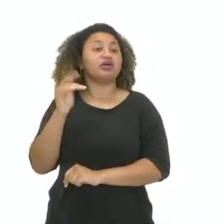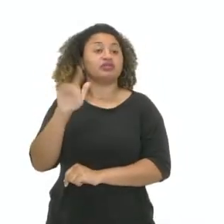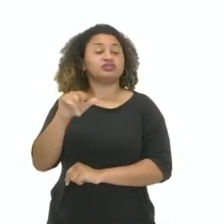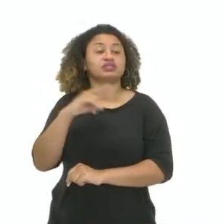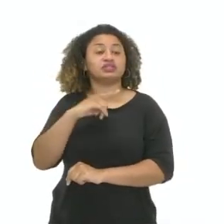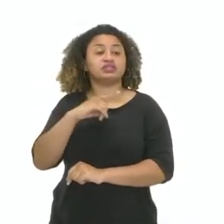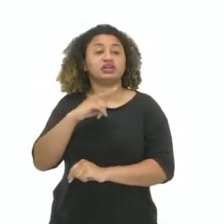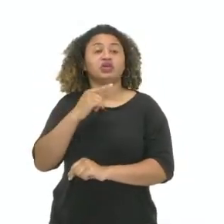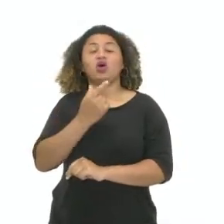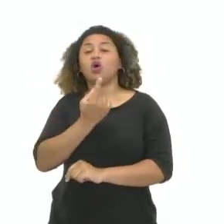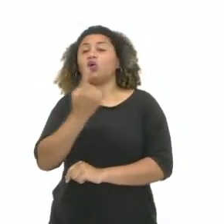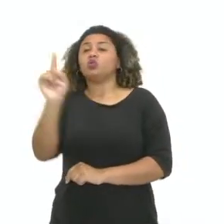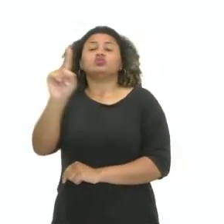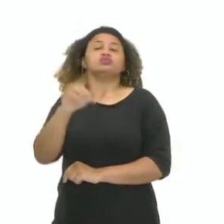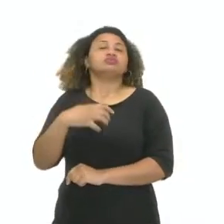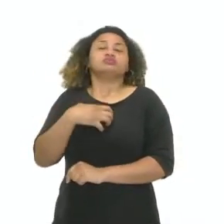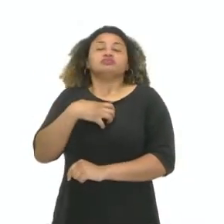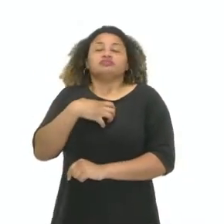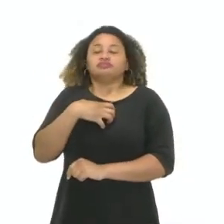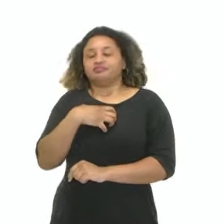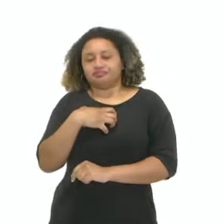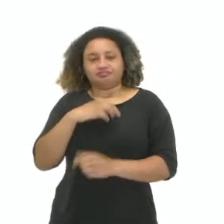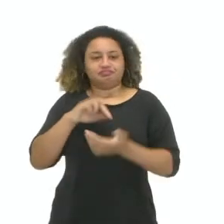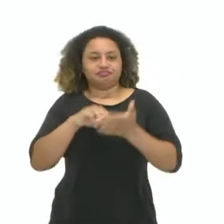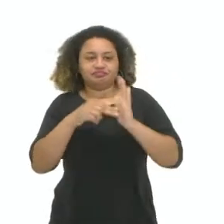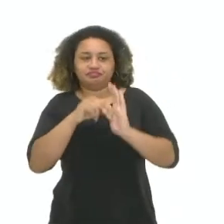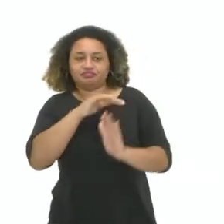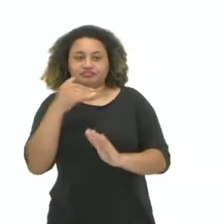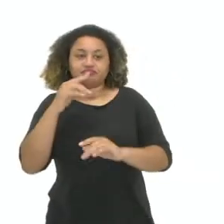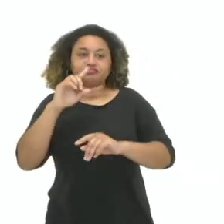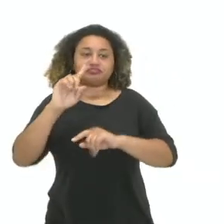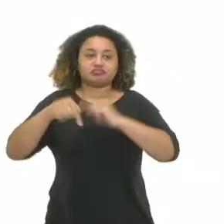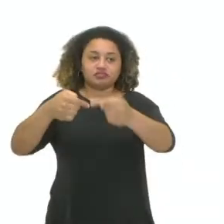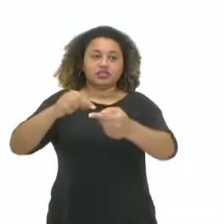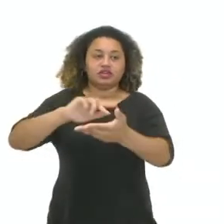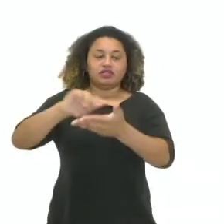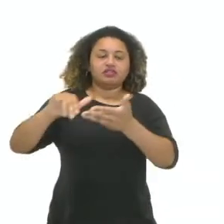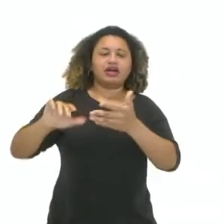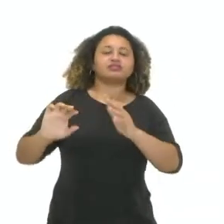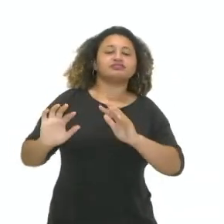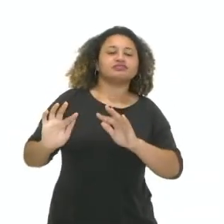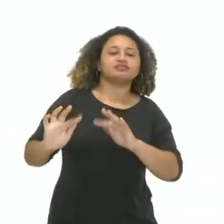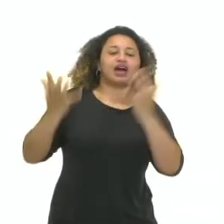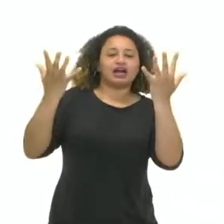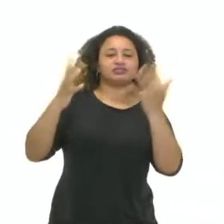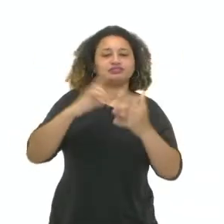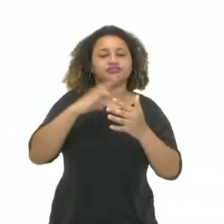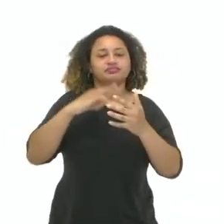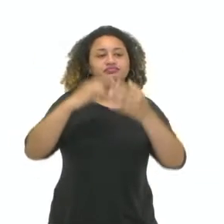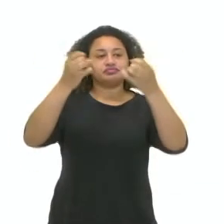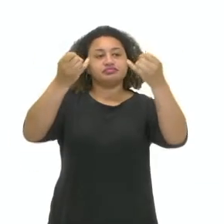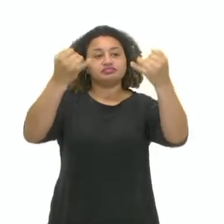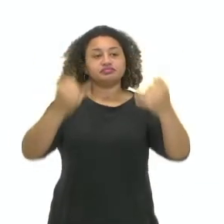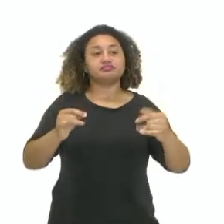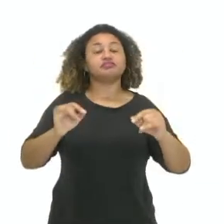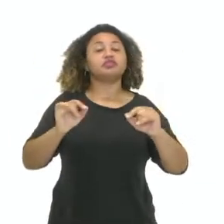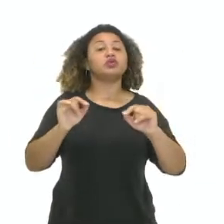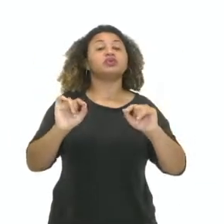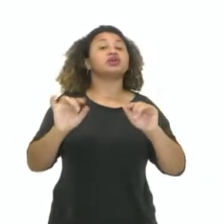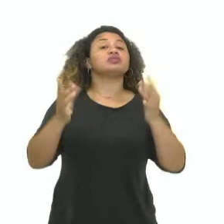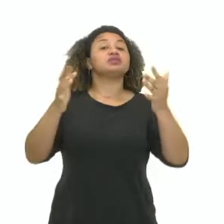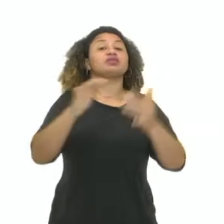eufemismo, último suspiro. E após isso, sucedem-se vários fatos que descrevem a morte.